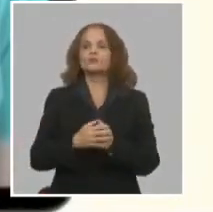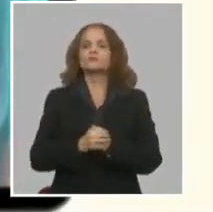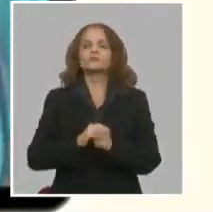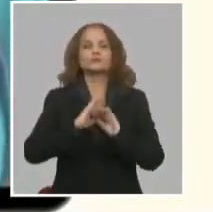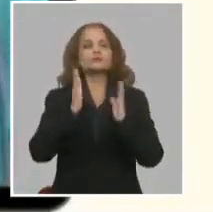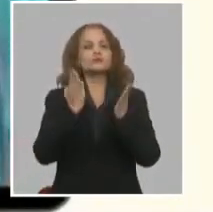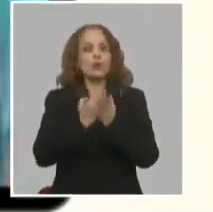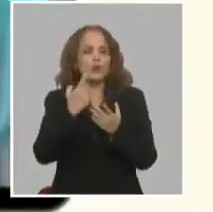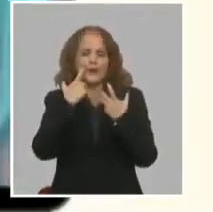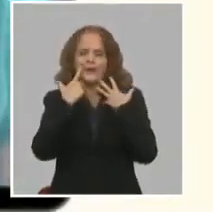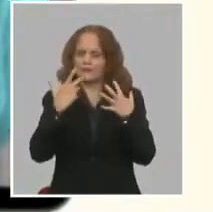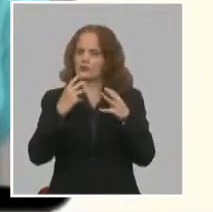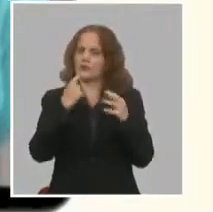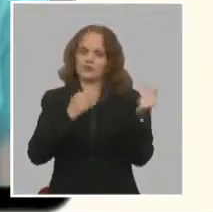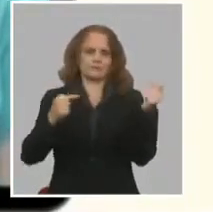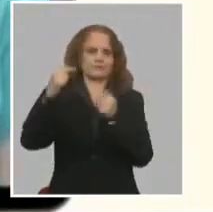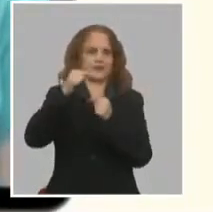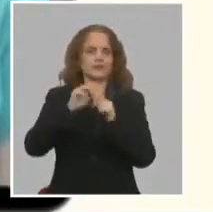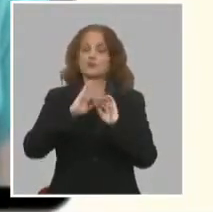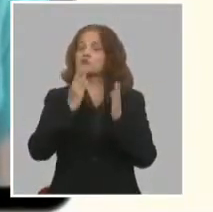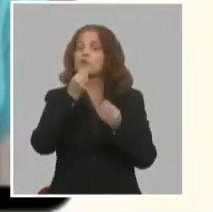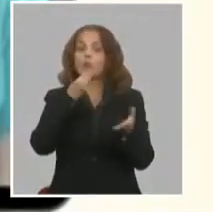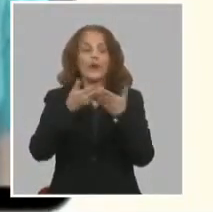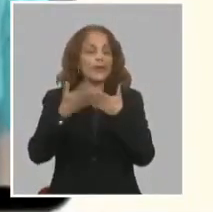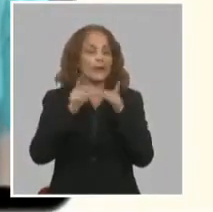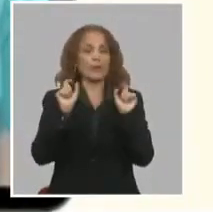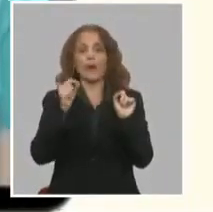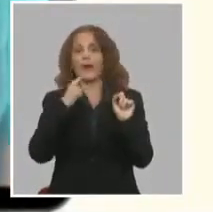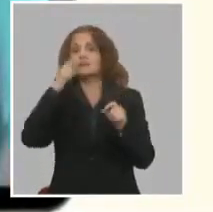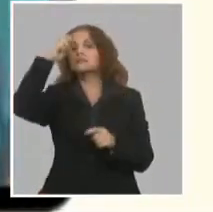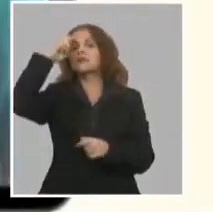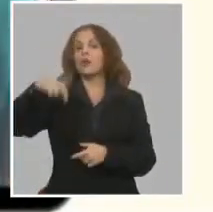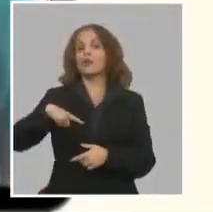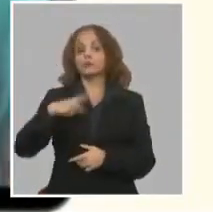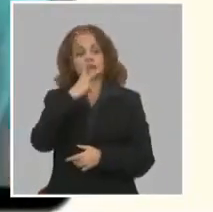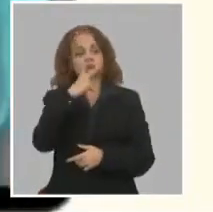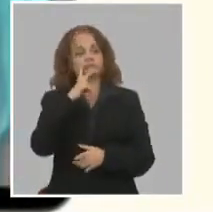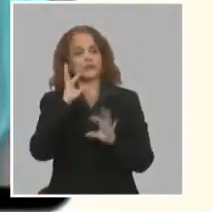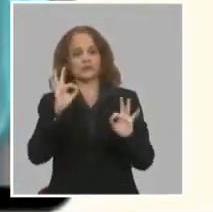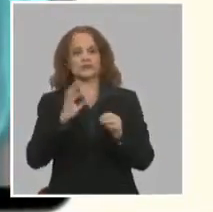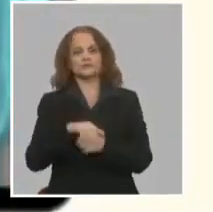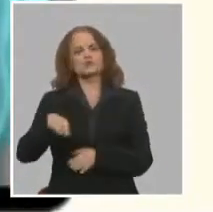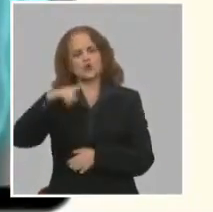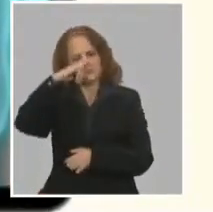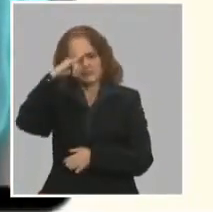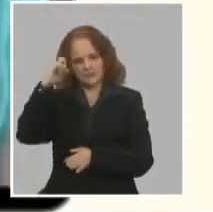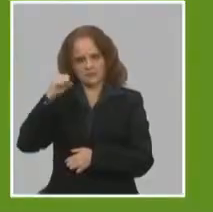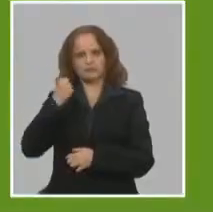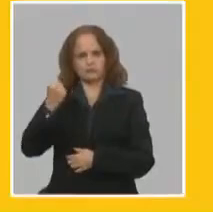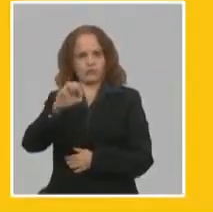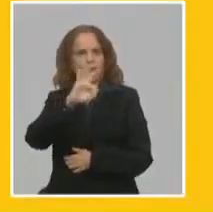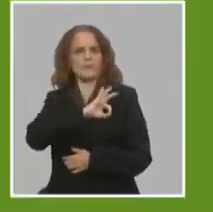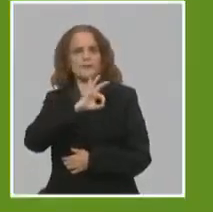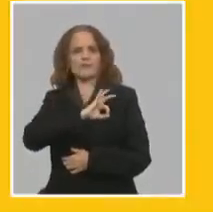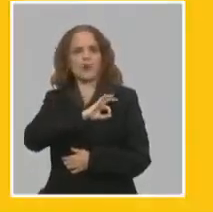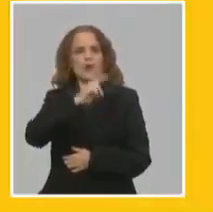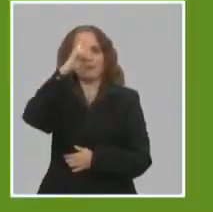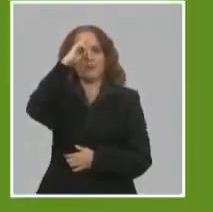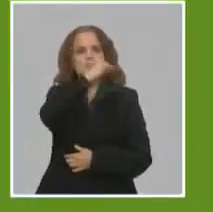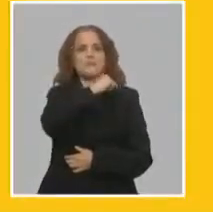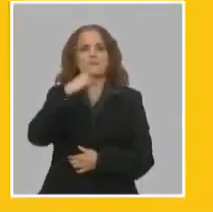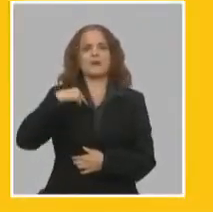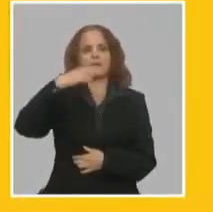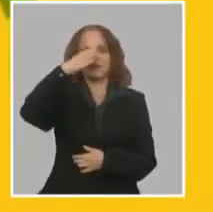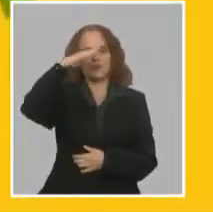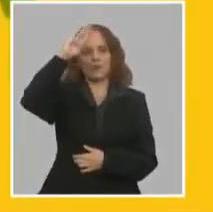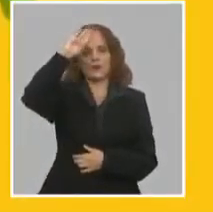es mucho más importante y con ella no se juega. Por eso digo sí a los médicos cubanos. Sí, sí,